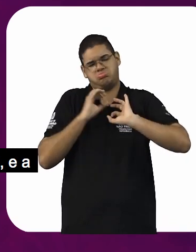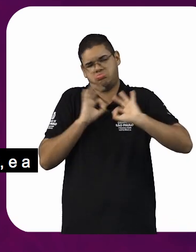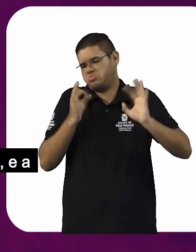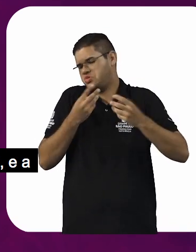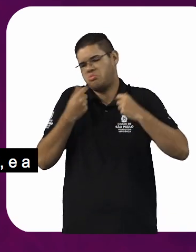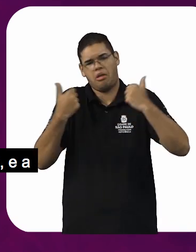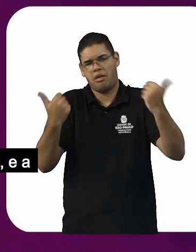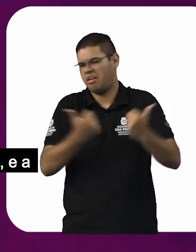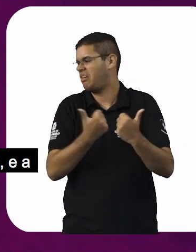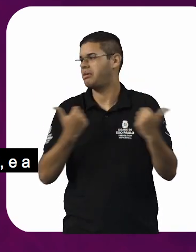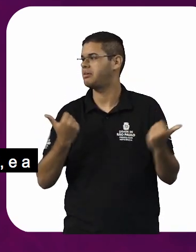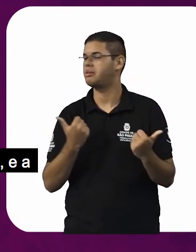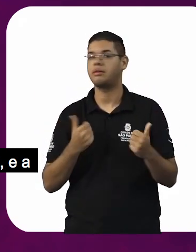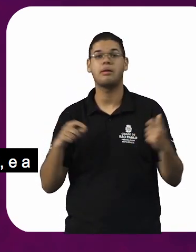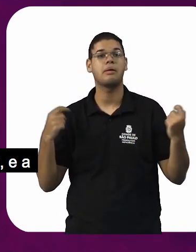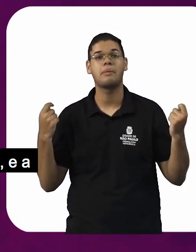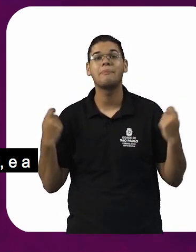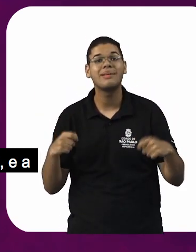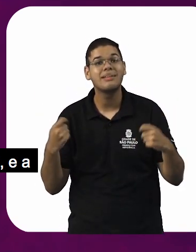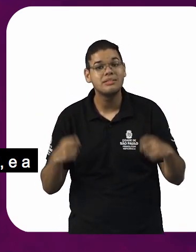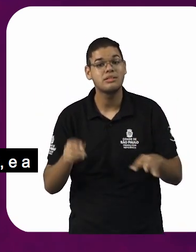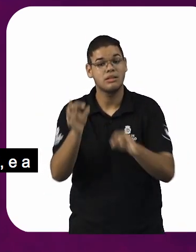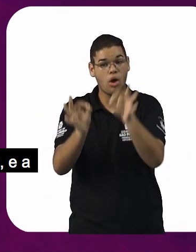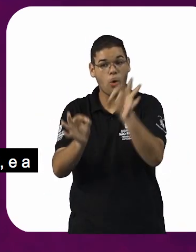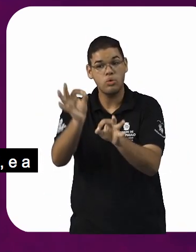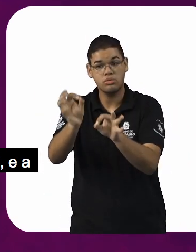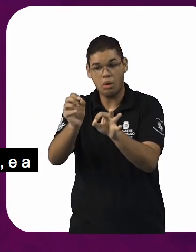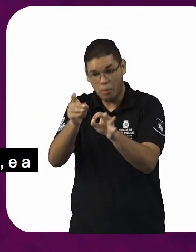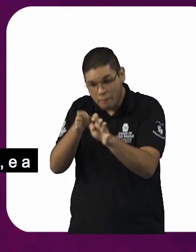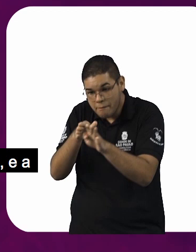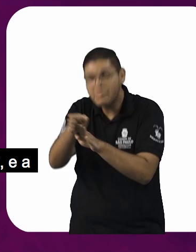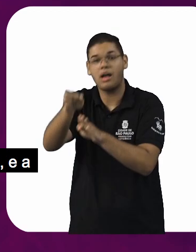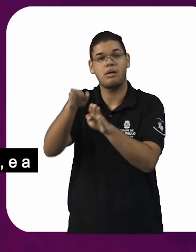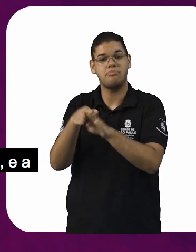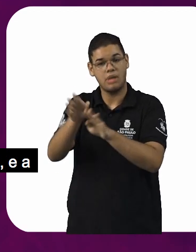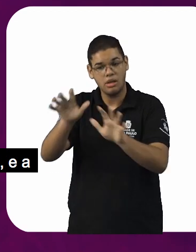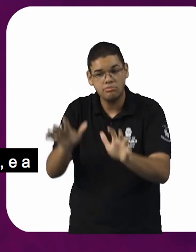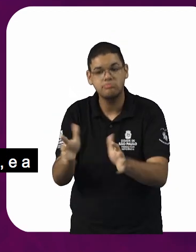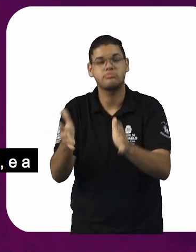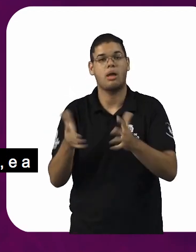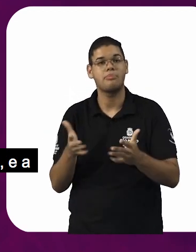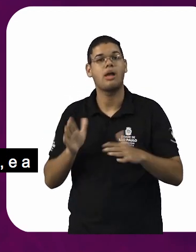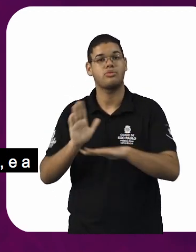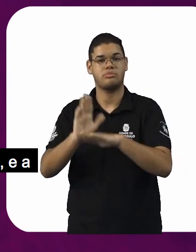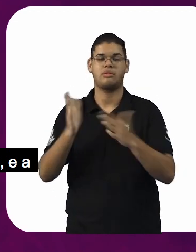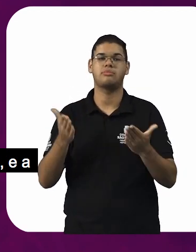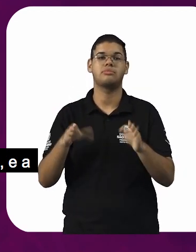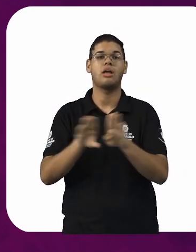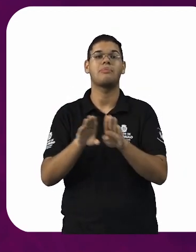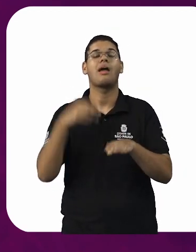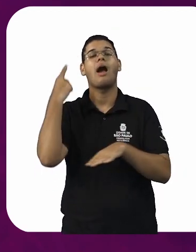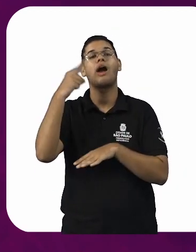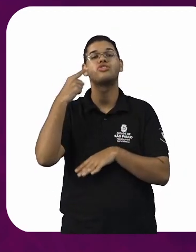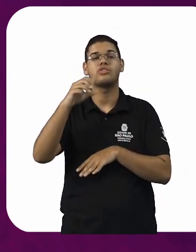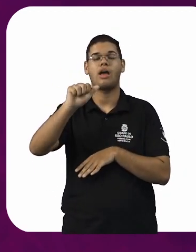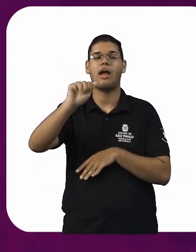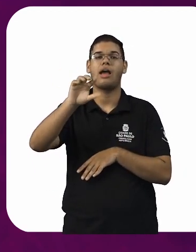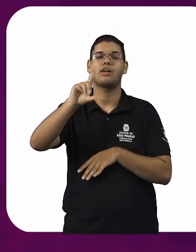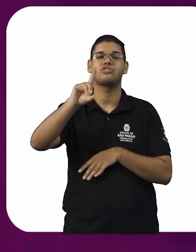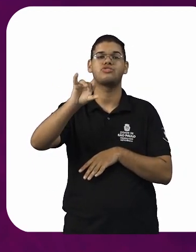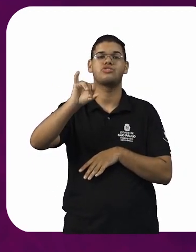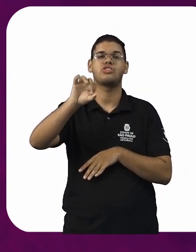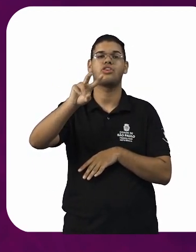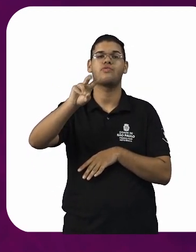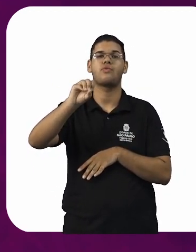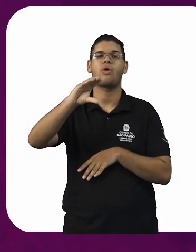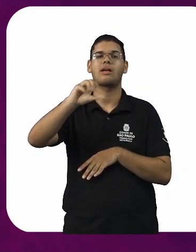o judiciário, o Ministério Público. Paulo, e a advocacia também, principalmente. Eu brinco assim, não mude de assunto, né? Não,